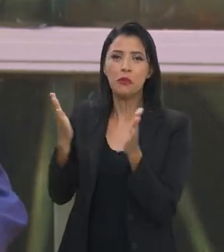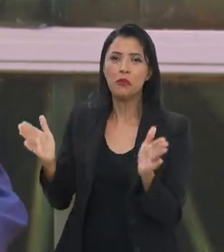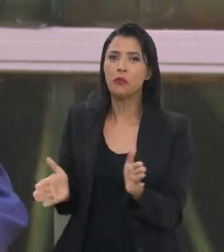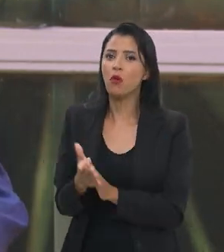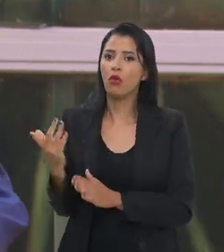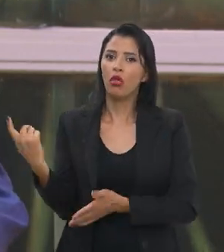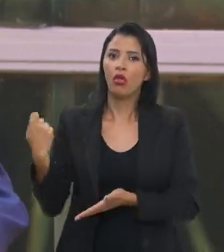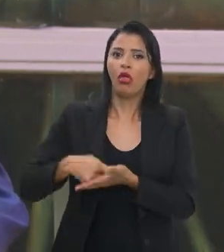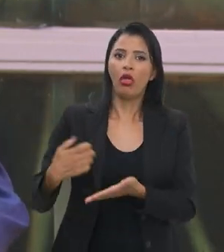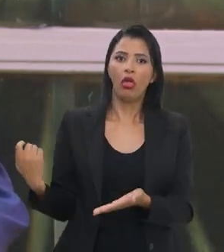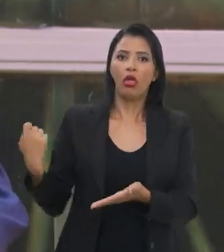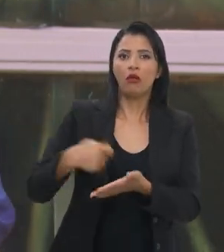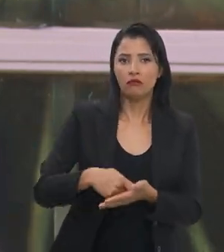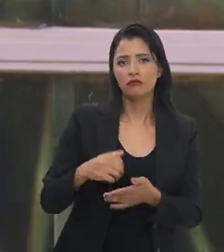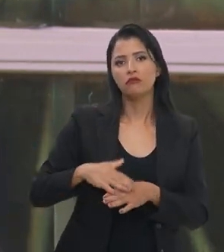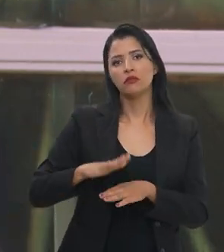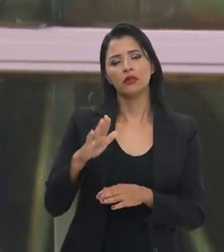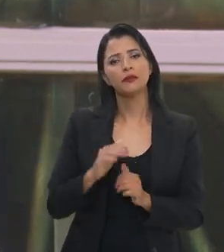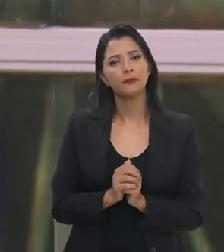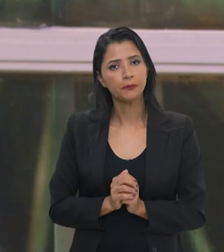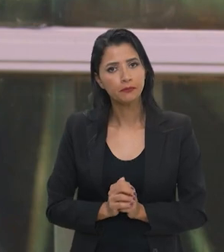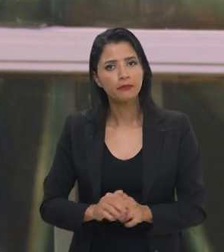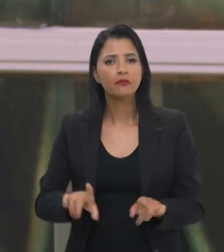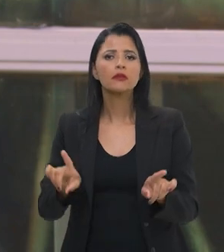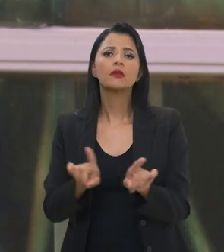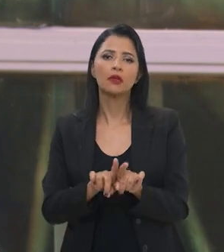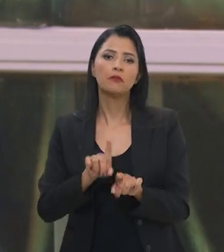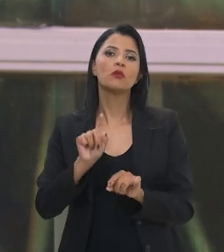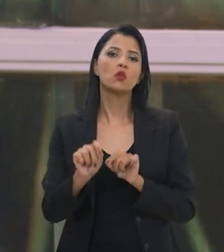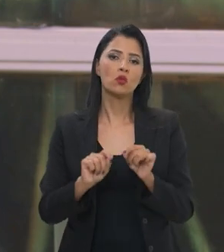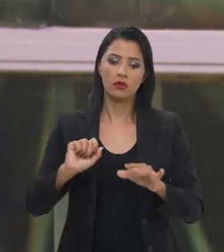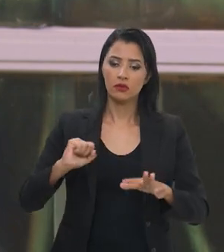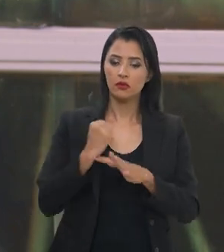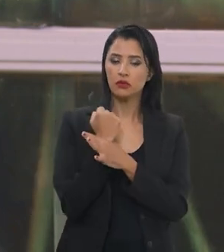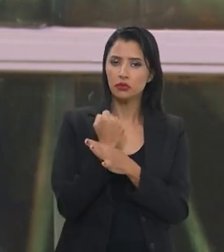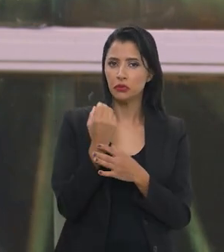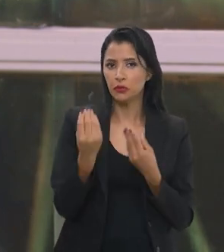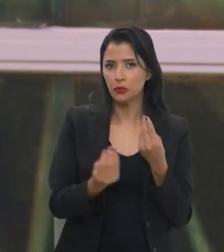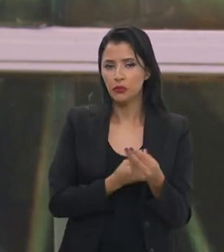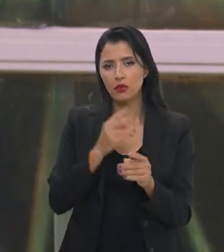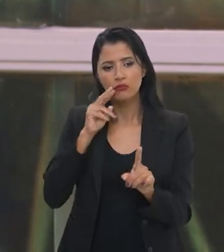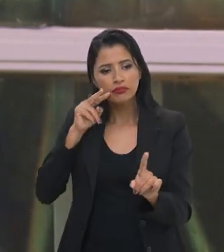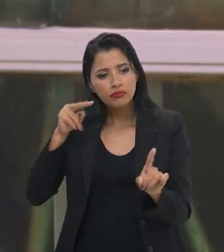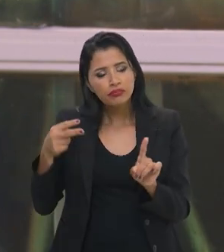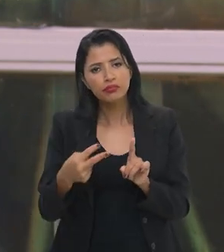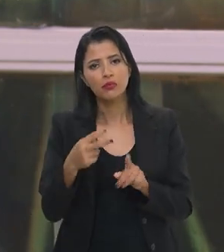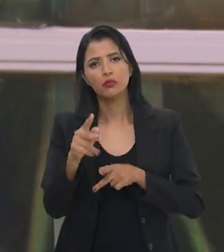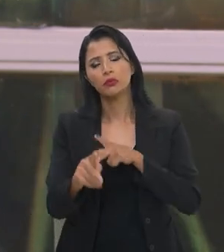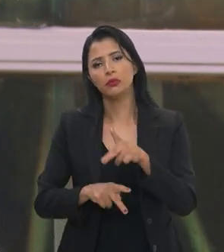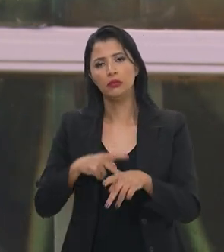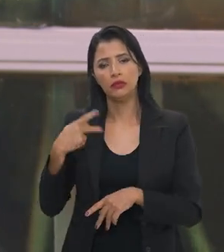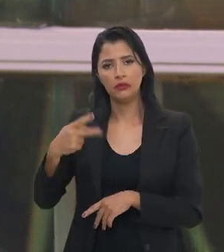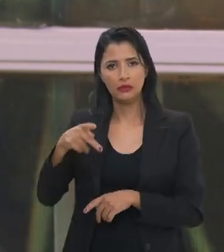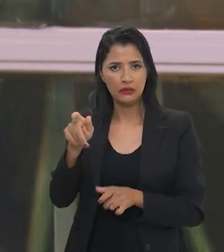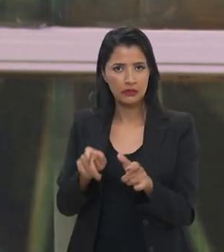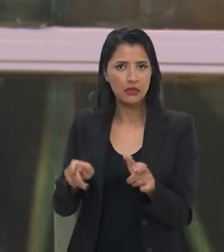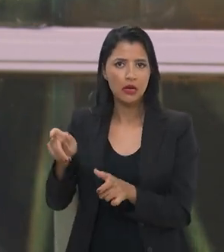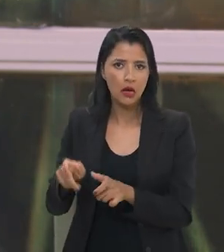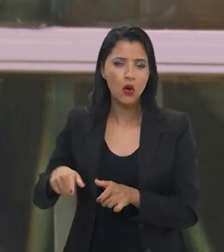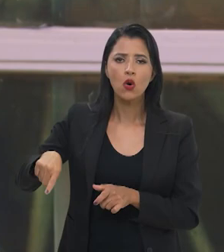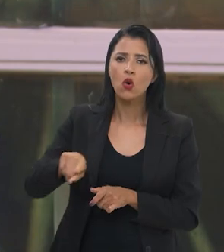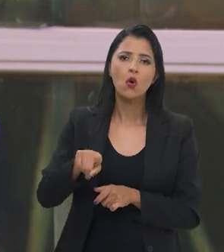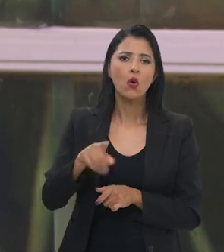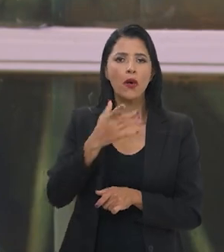é quem pagam mais mas também é a garantia de um olhar para a população